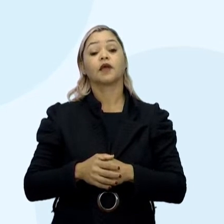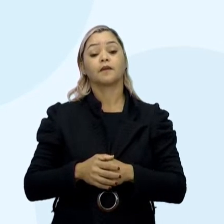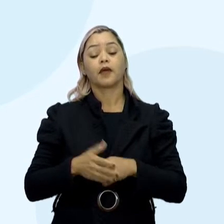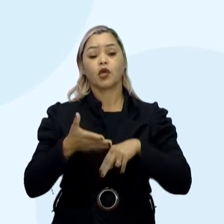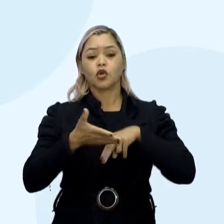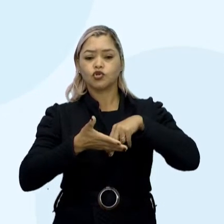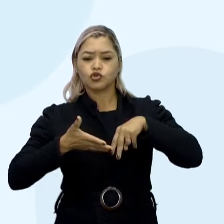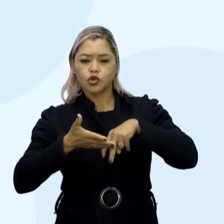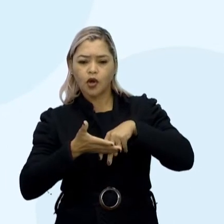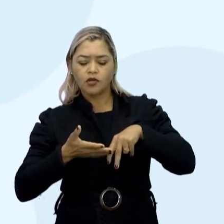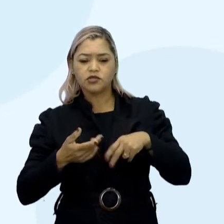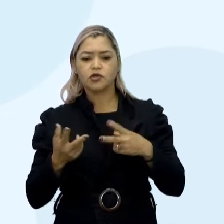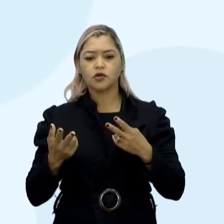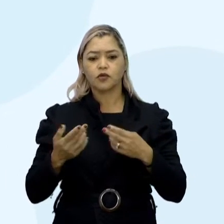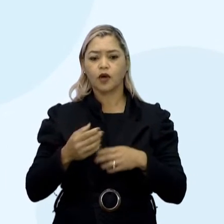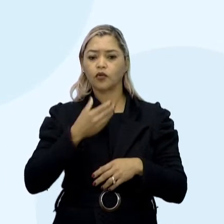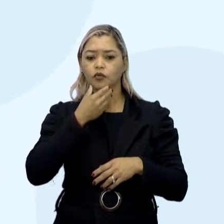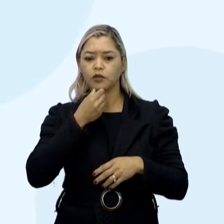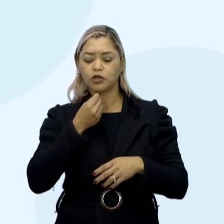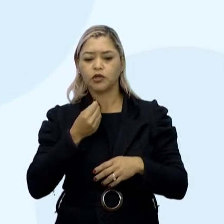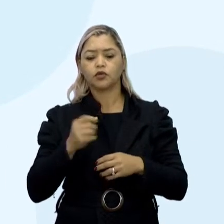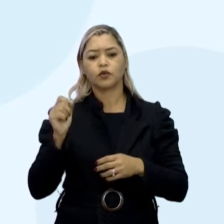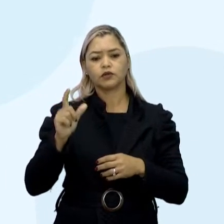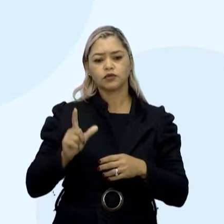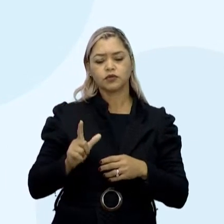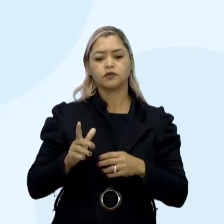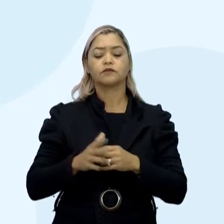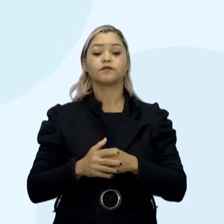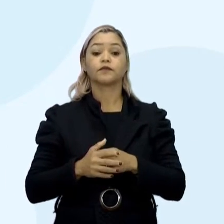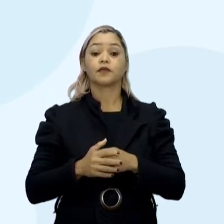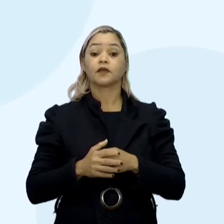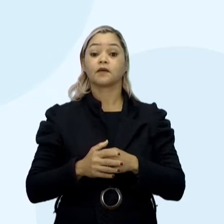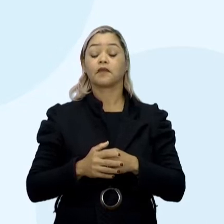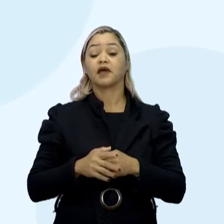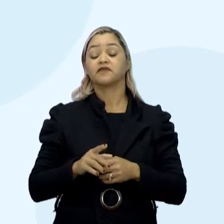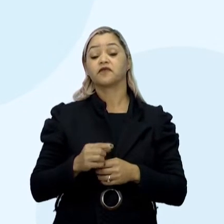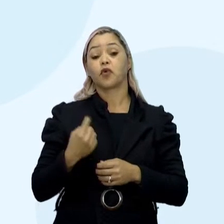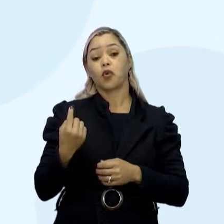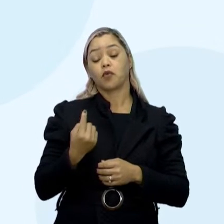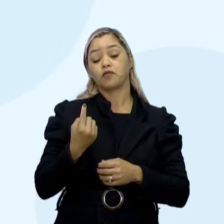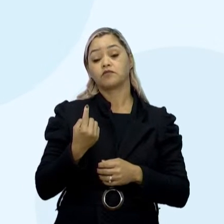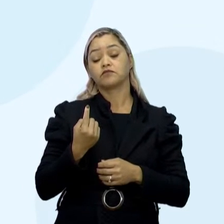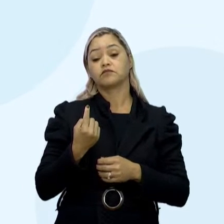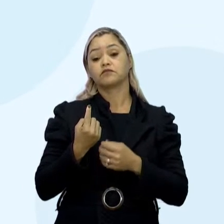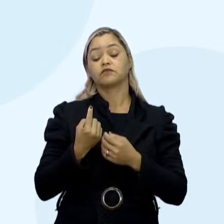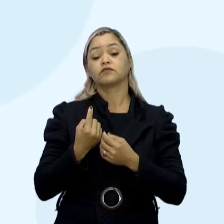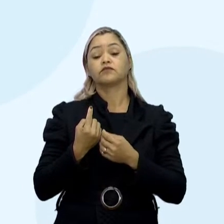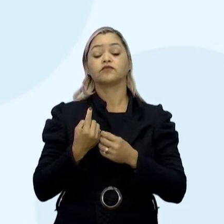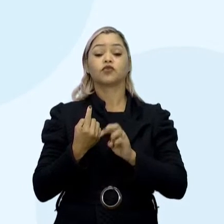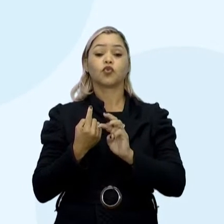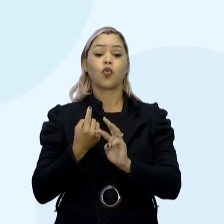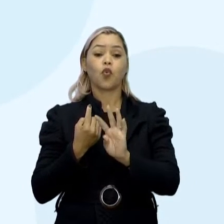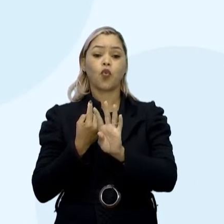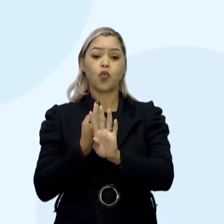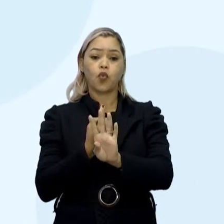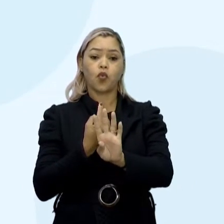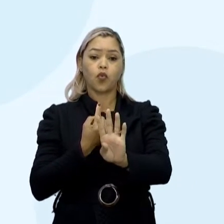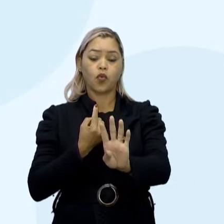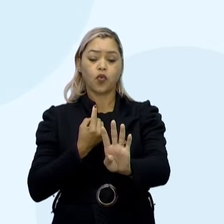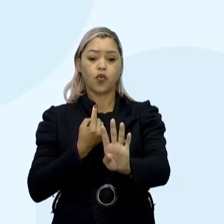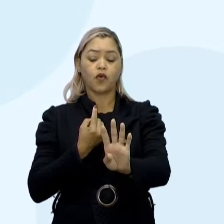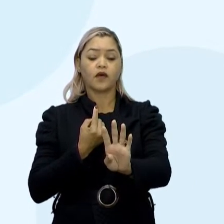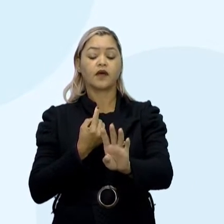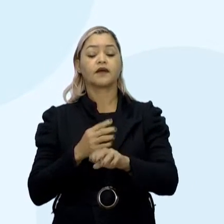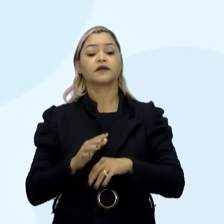menino, mas que pelo jeito é aquela criança que não jogou, que ficou ali longe, afastada da atividade. E em um